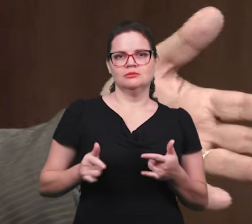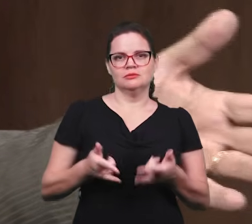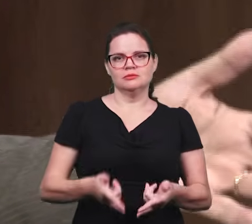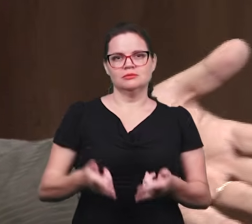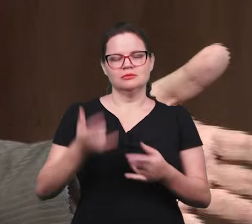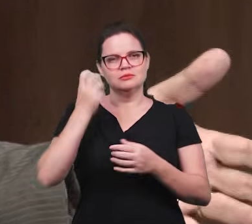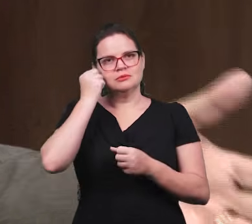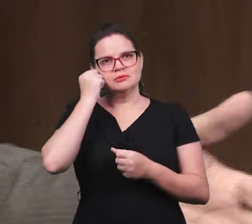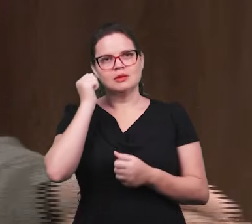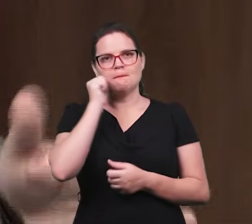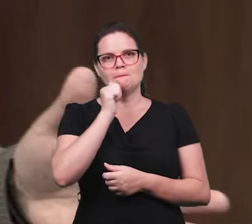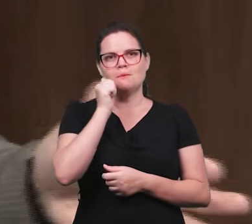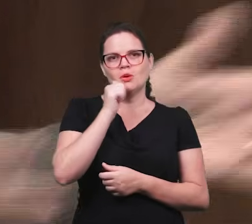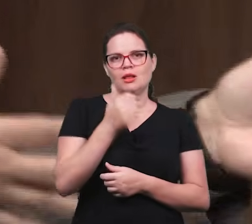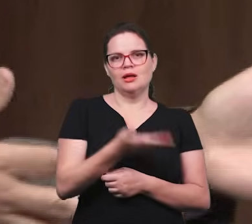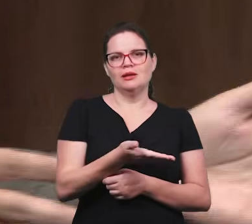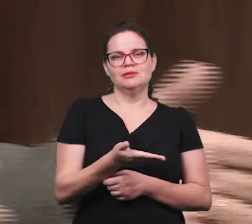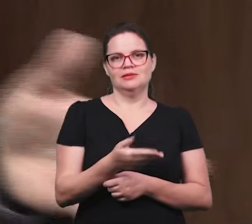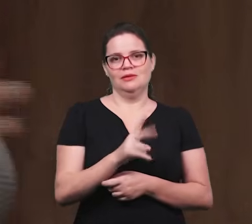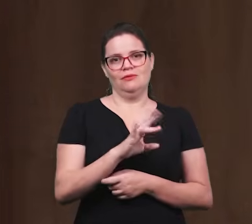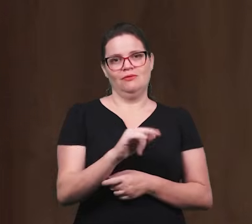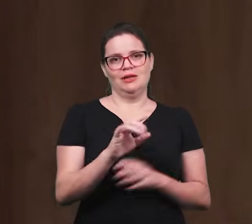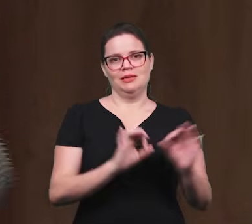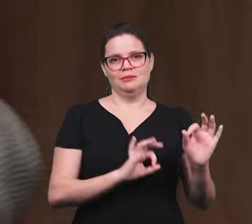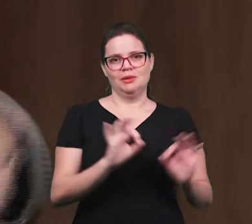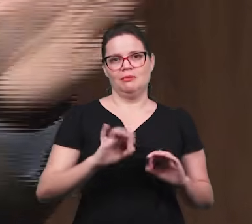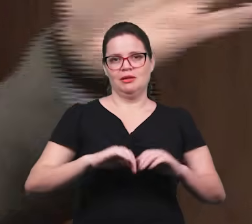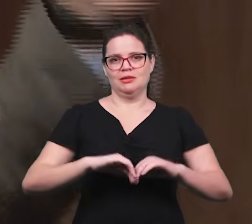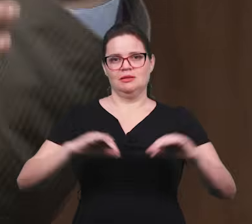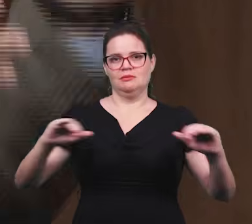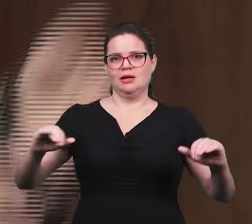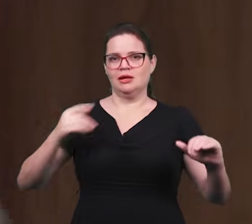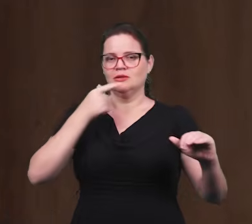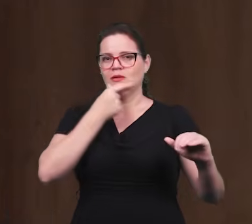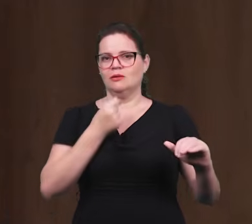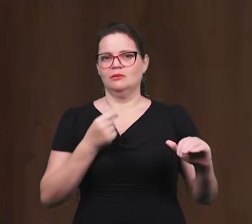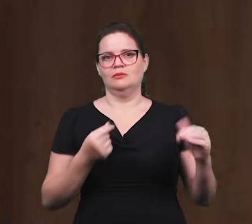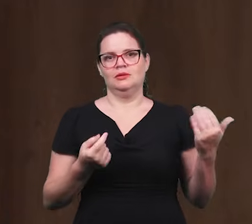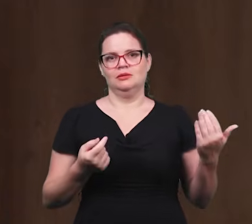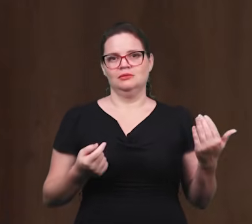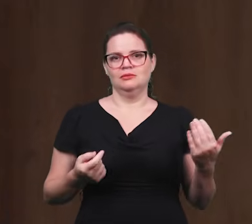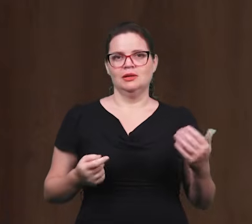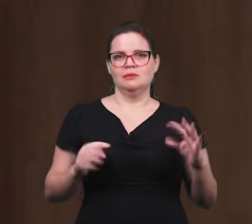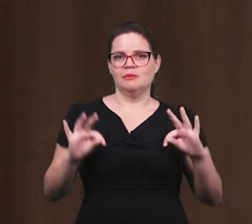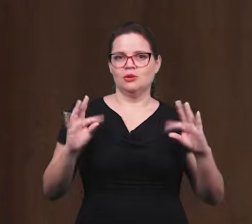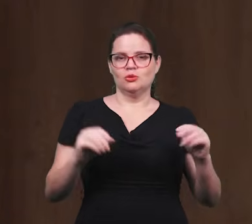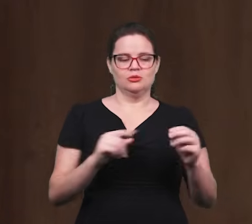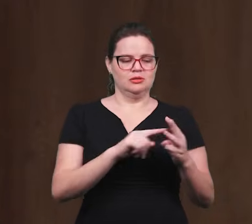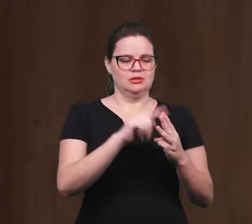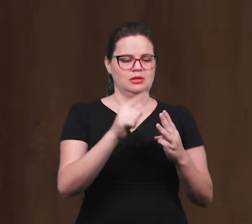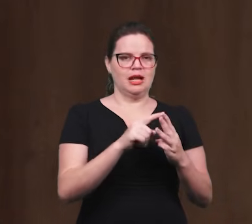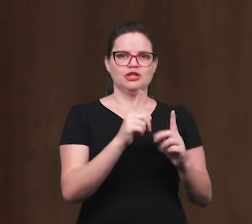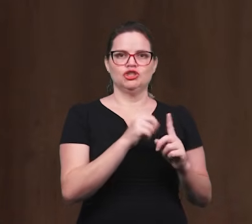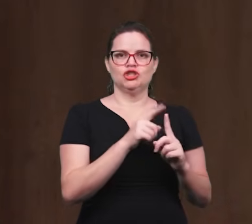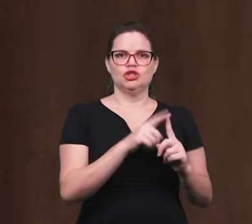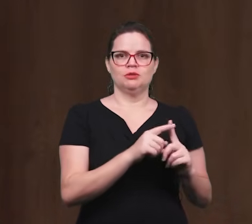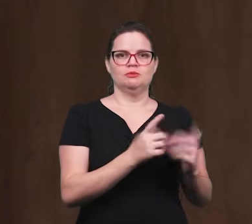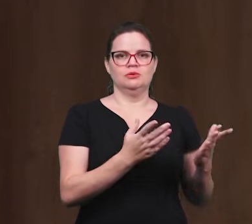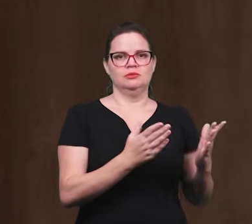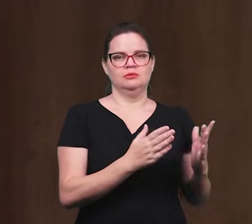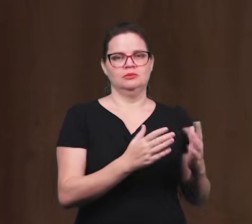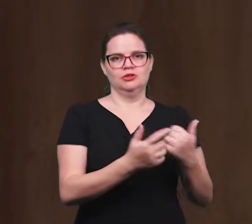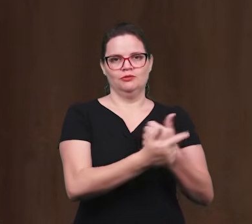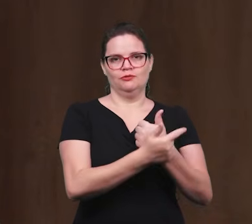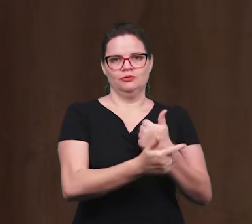está lá, como é que vai ter? Tem que fazer alojamento feminino e masculino para todas as três tipos, para todos os